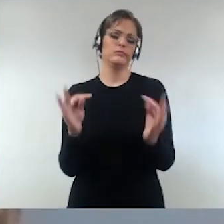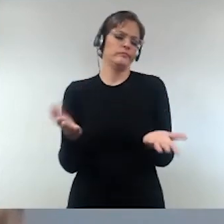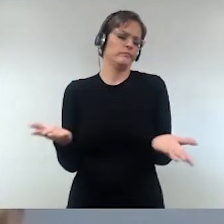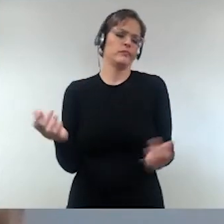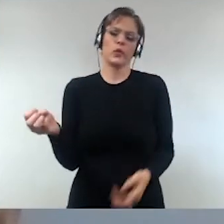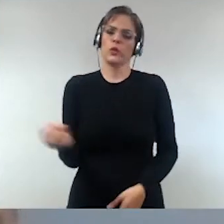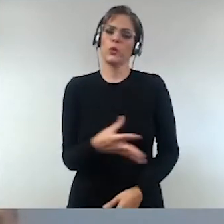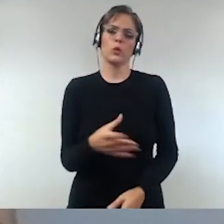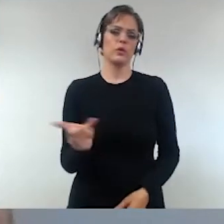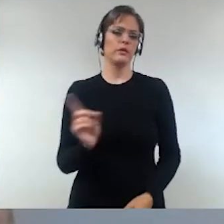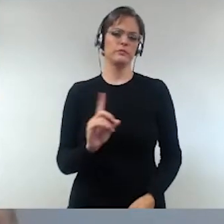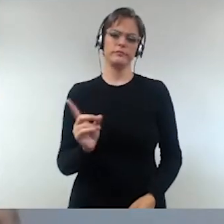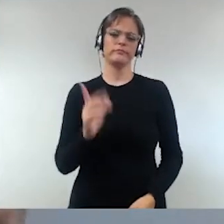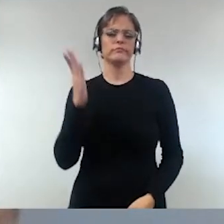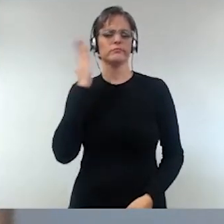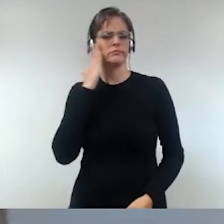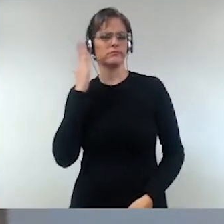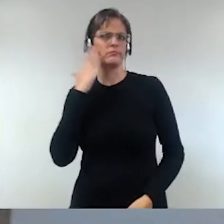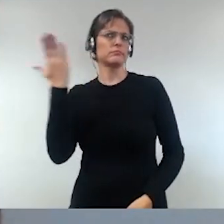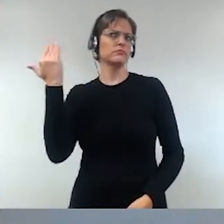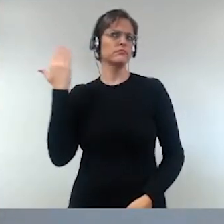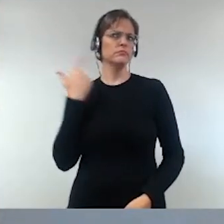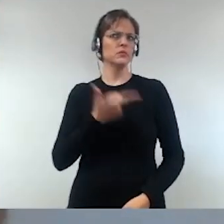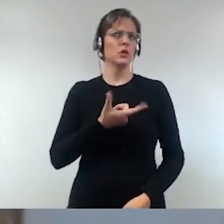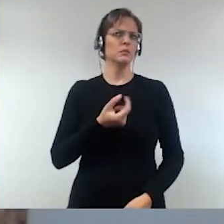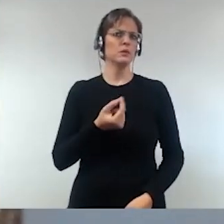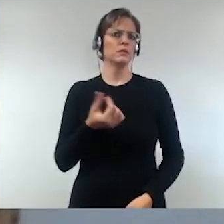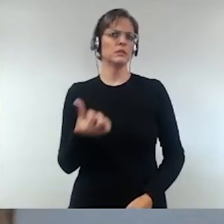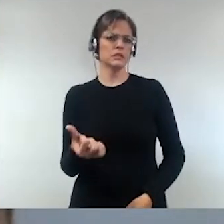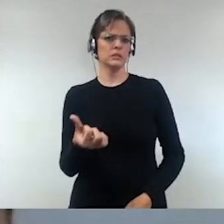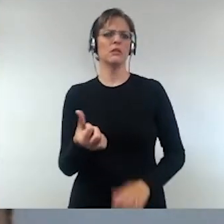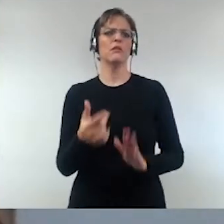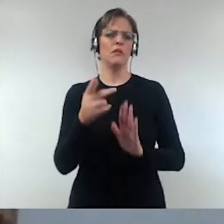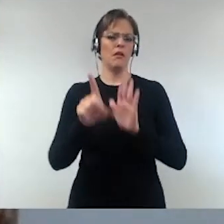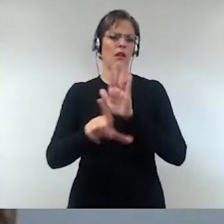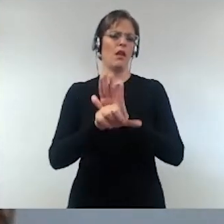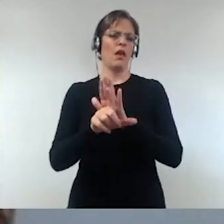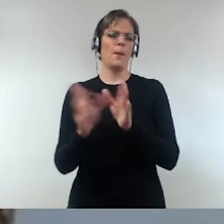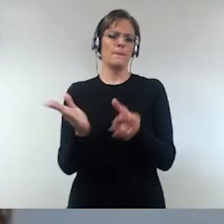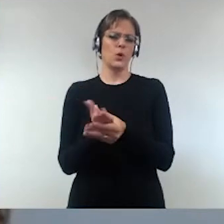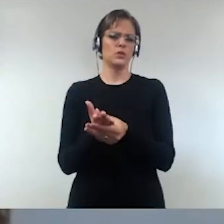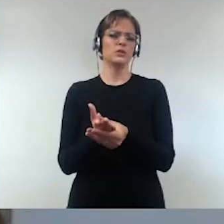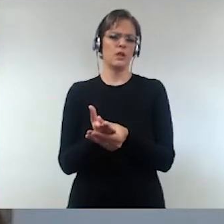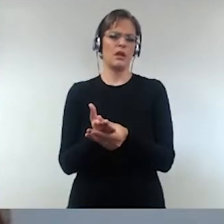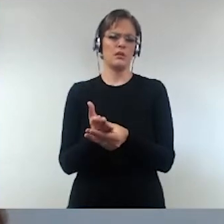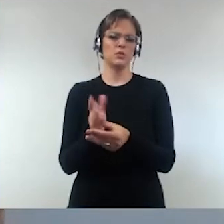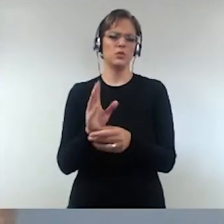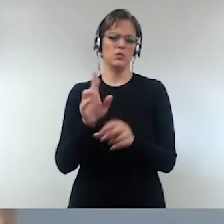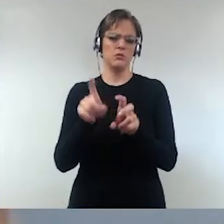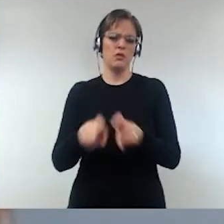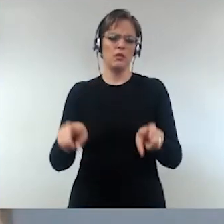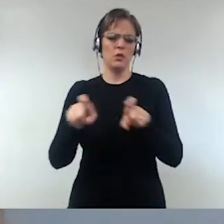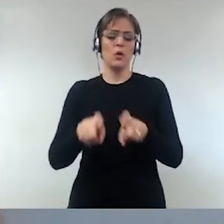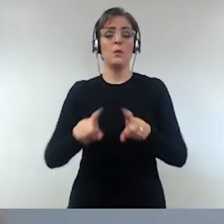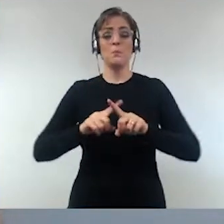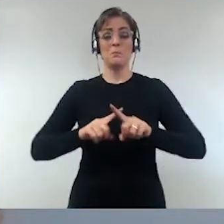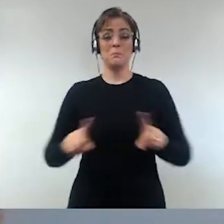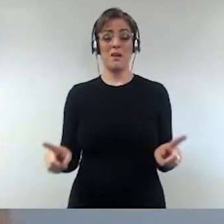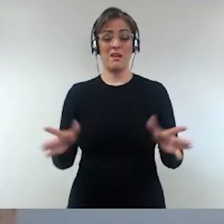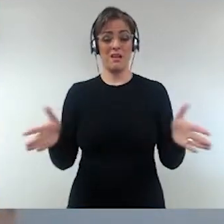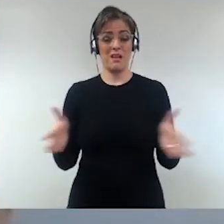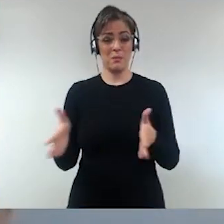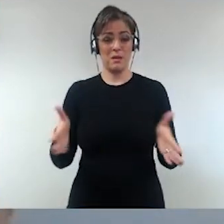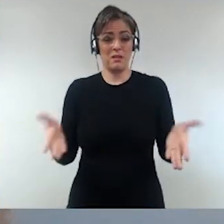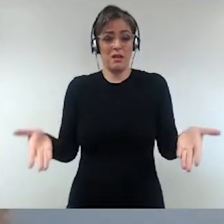sabe que a informatização ela data lá de 2006 com a lei do processo eletrônico, mas a pandemia ela mostra o